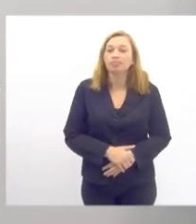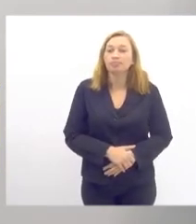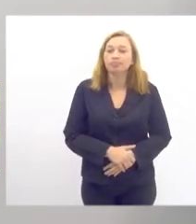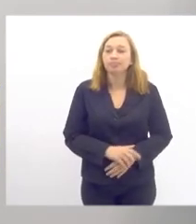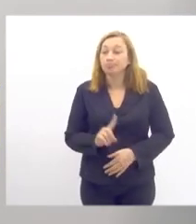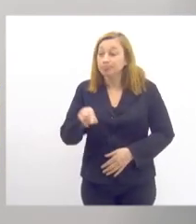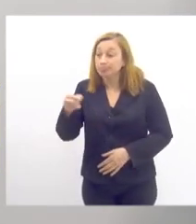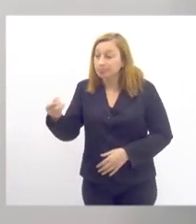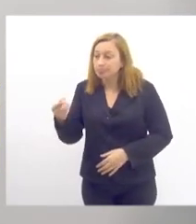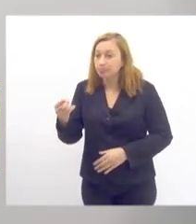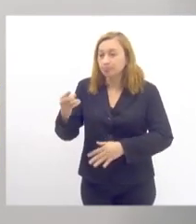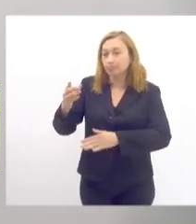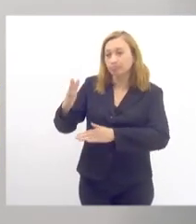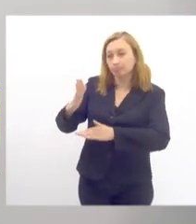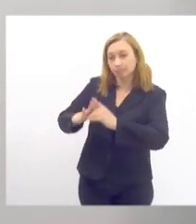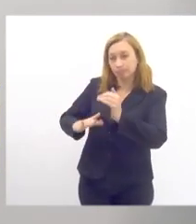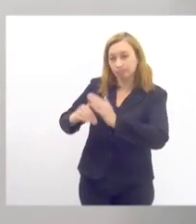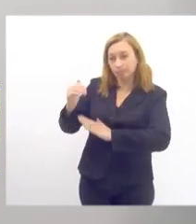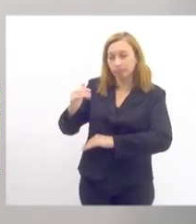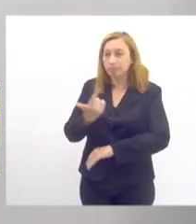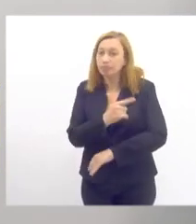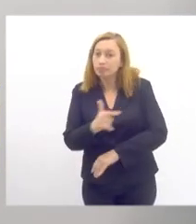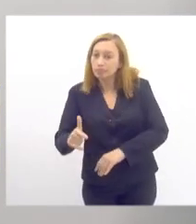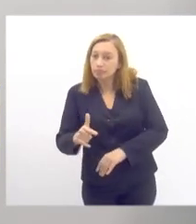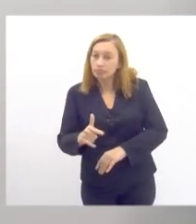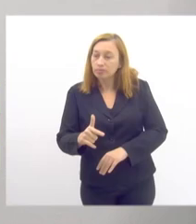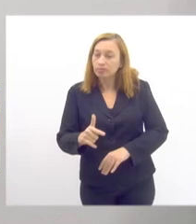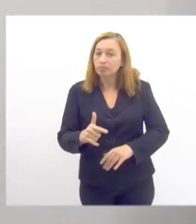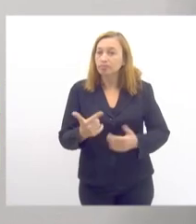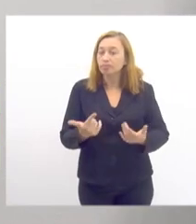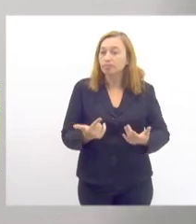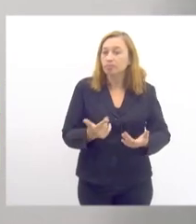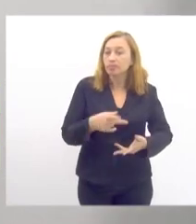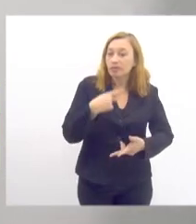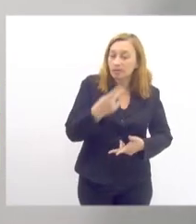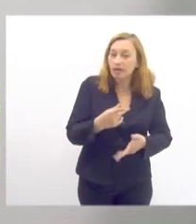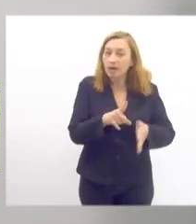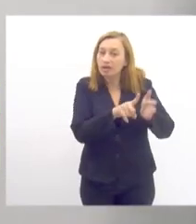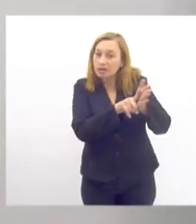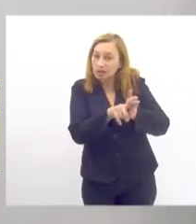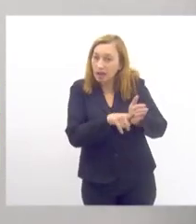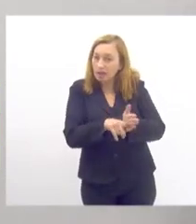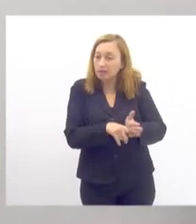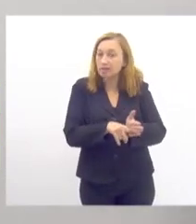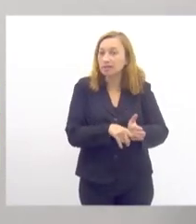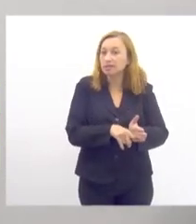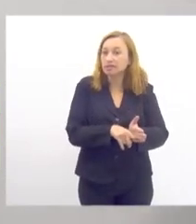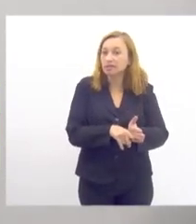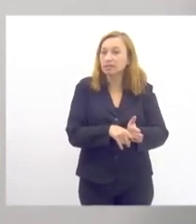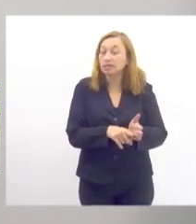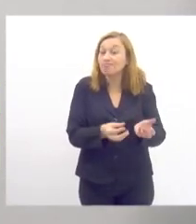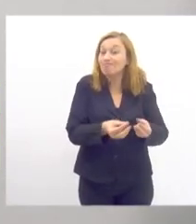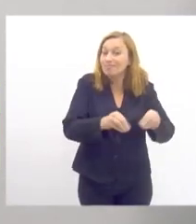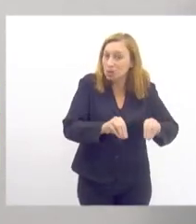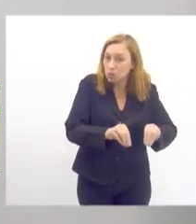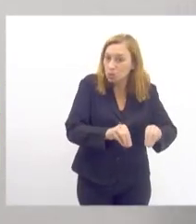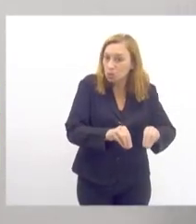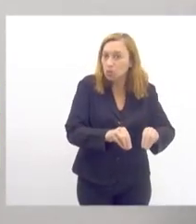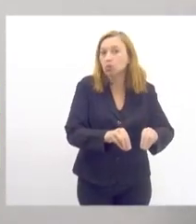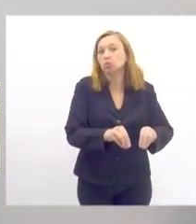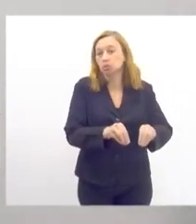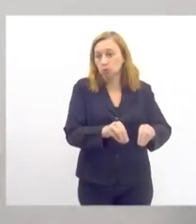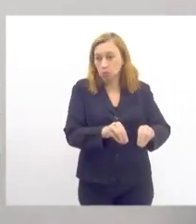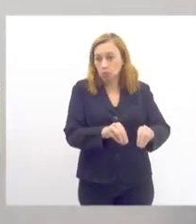outras carreiras, né, não tiveram esse prejulgamento, essa análise, esse prejuízo, né, de uma